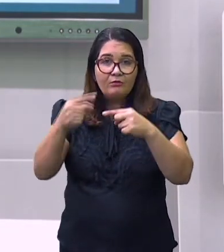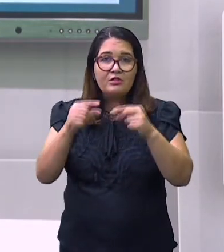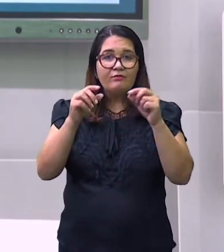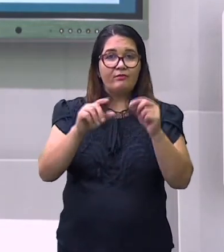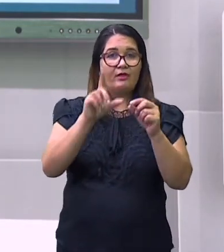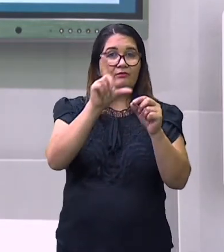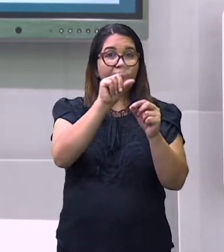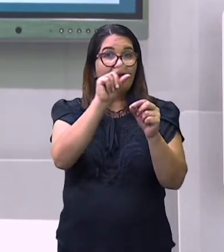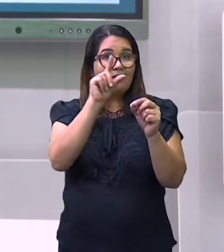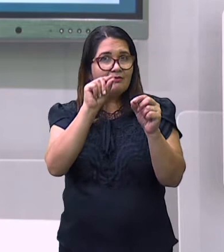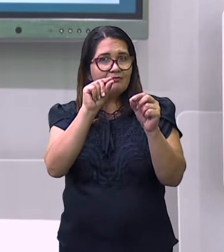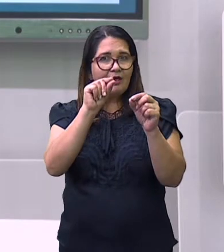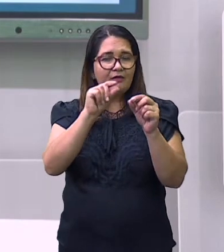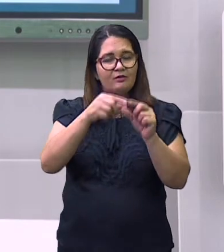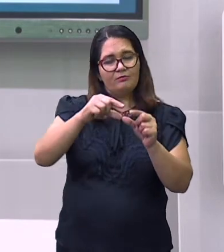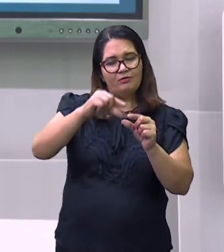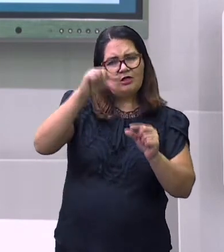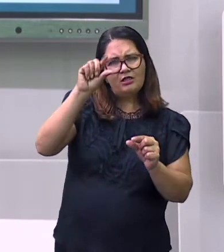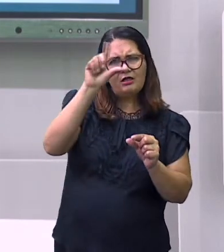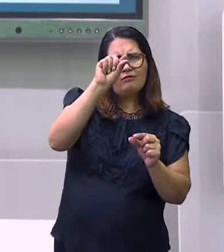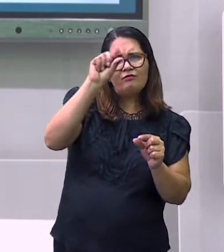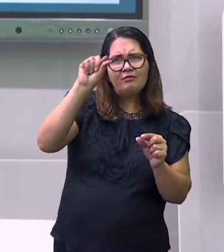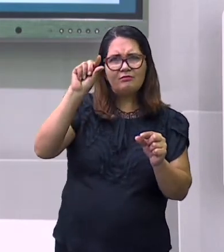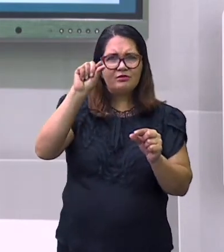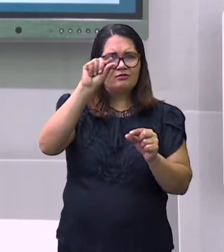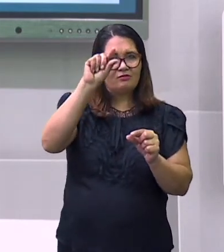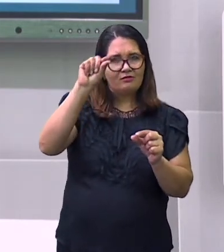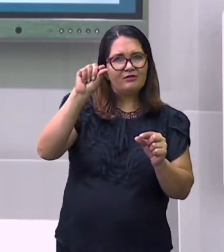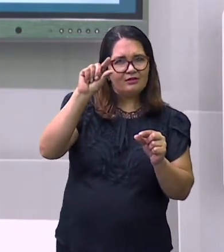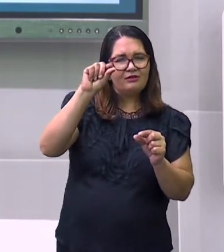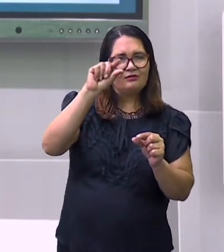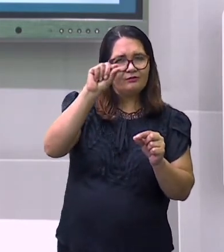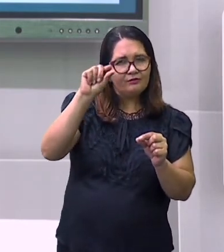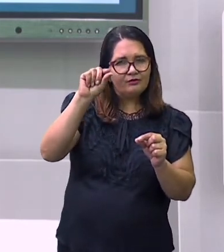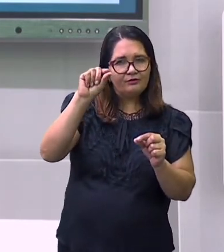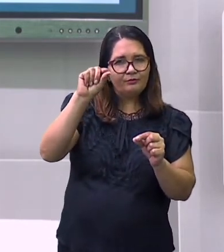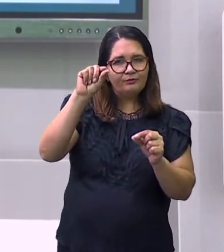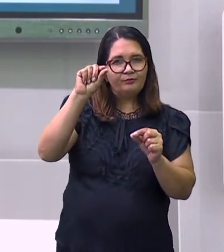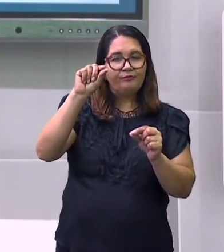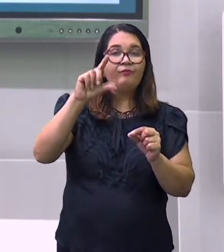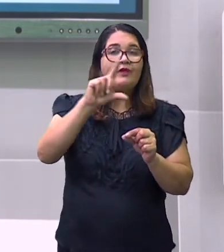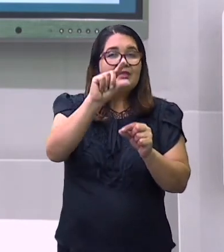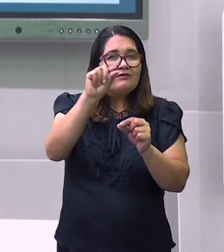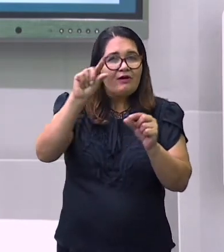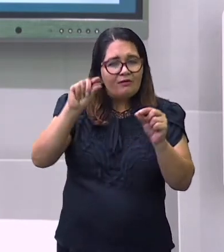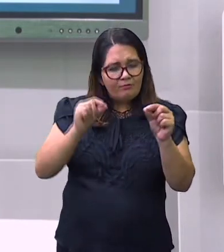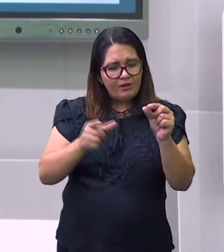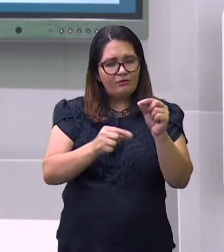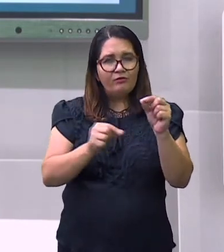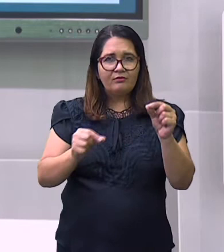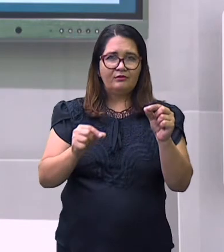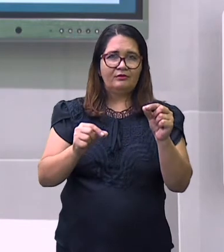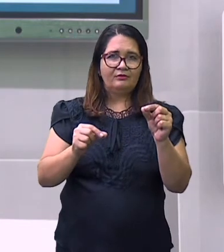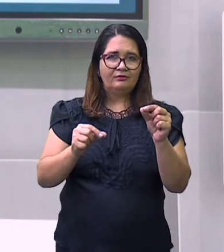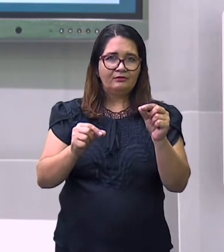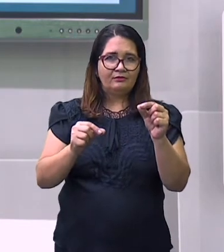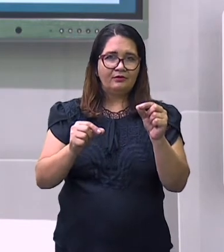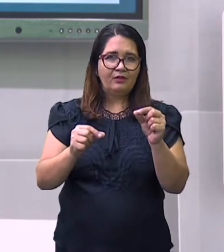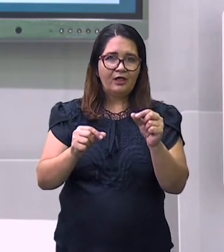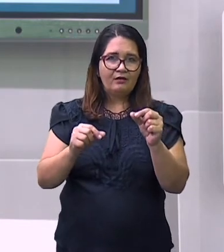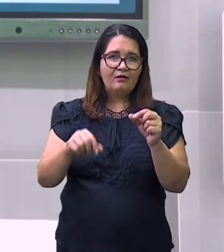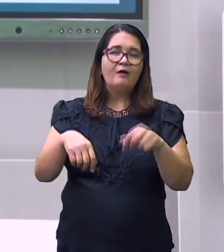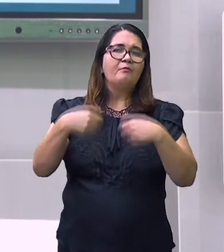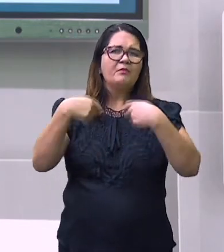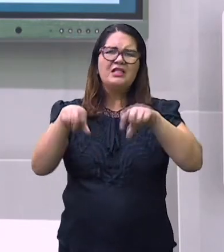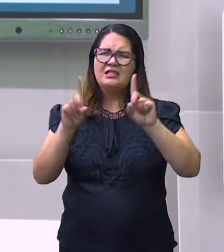aí, depois deste papel já montado, né, já aberto, todo direitinho, gente, e não precisa ser uniforme,